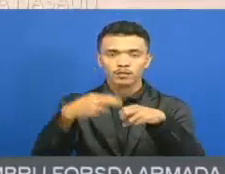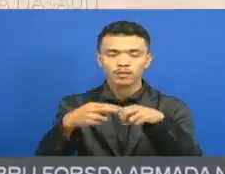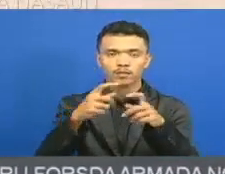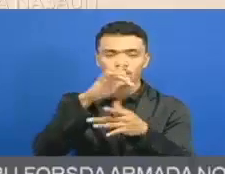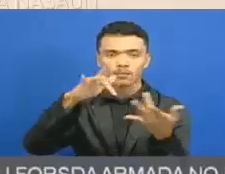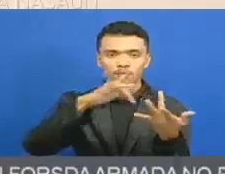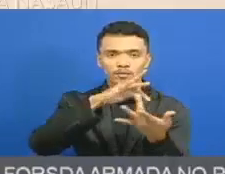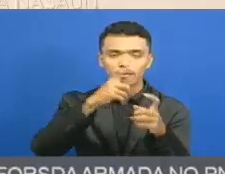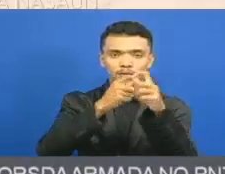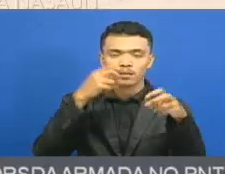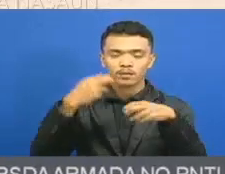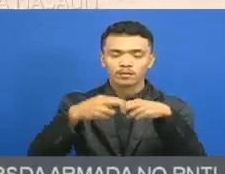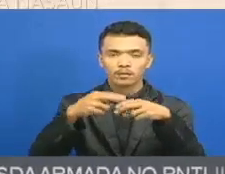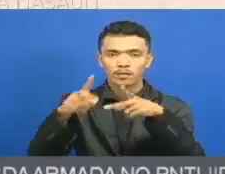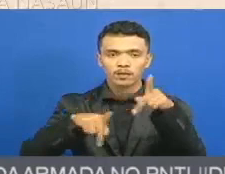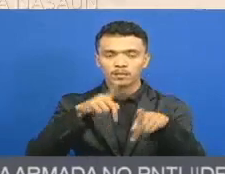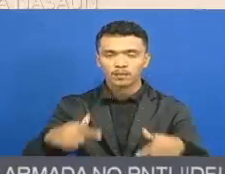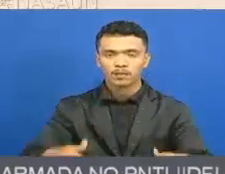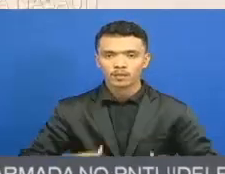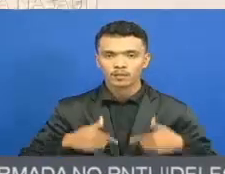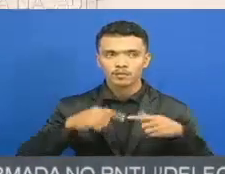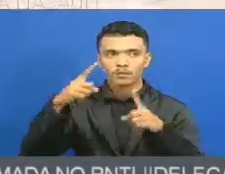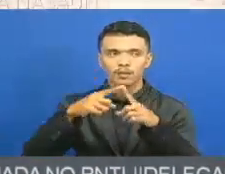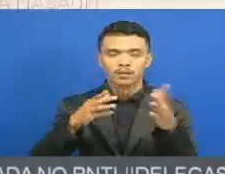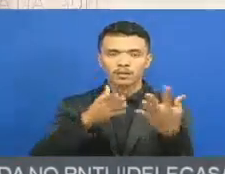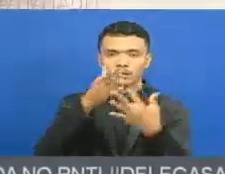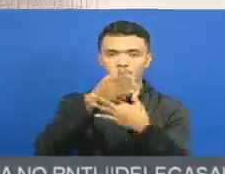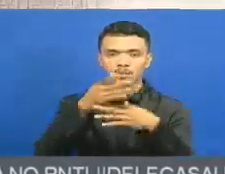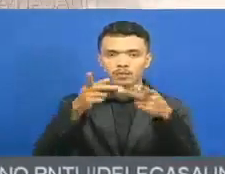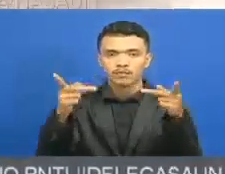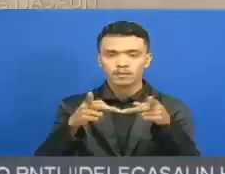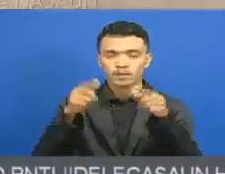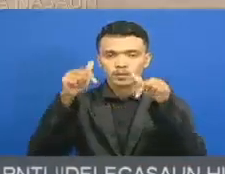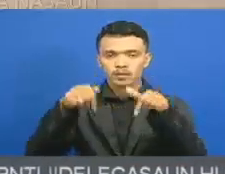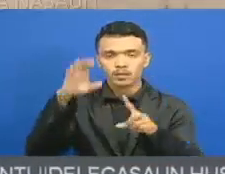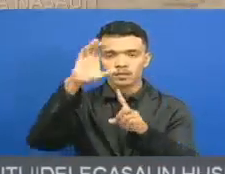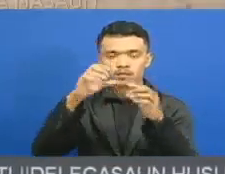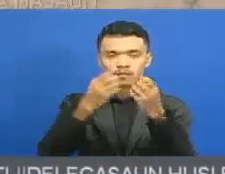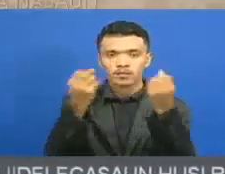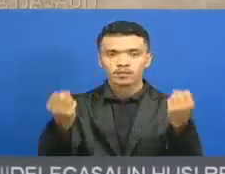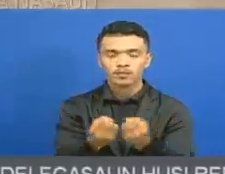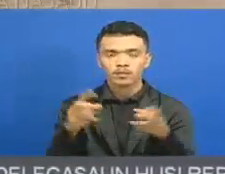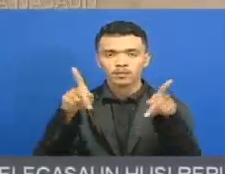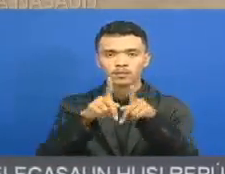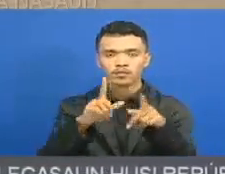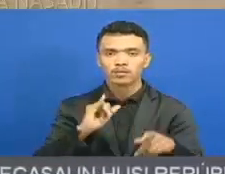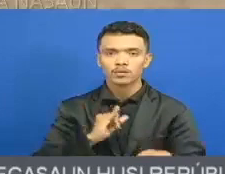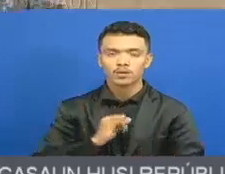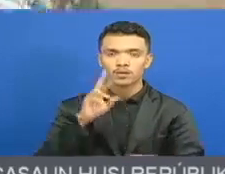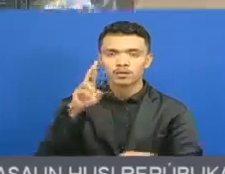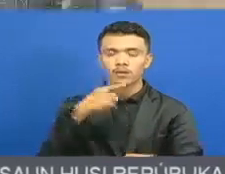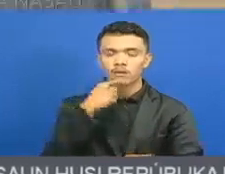no risco bot ba emane vida ou ainda ultrapassa os estrada área refere. Sefi Suku Fuat posto Ilomar, Martins